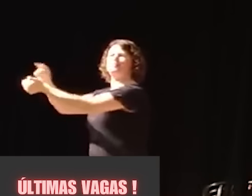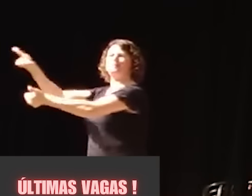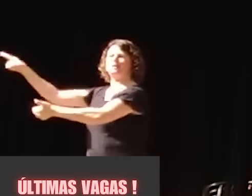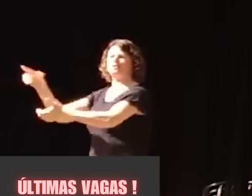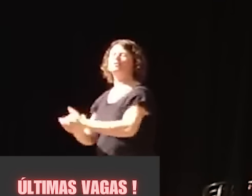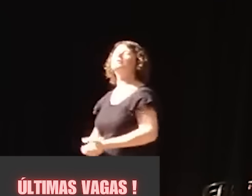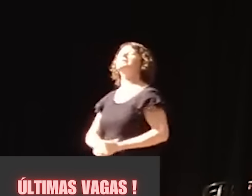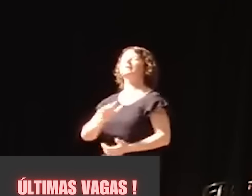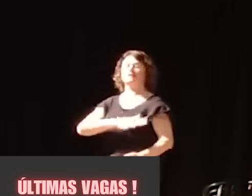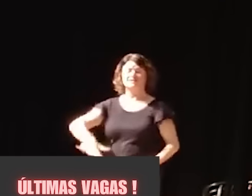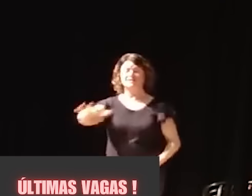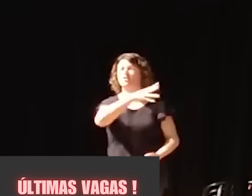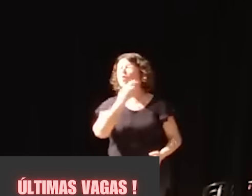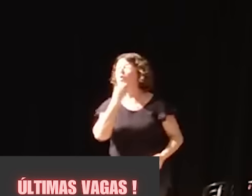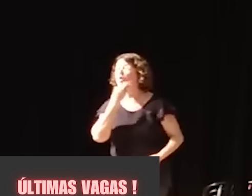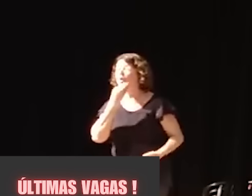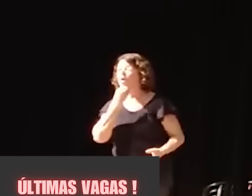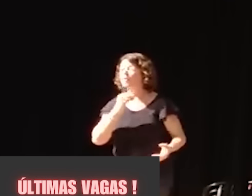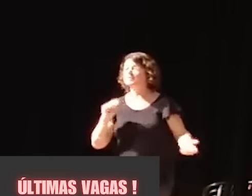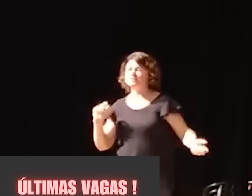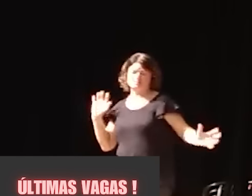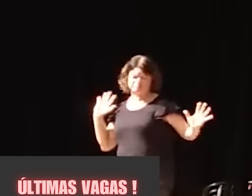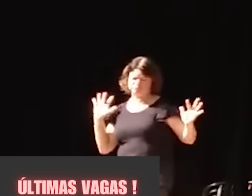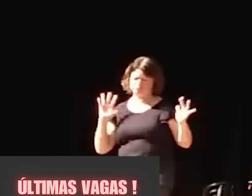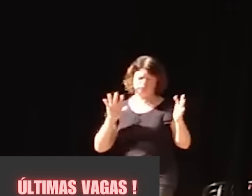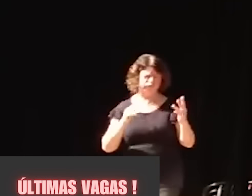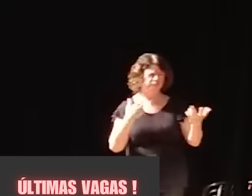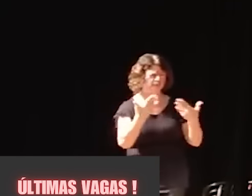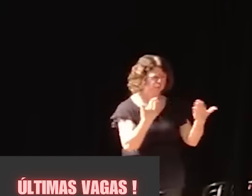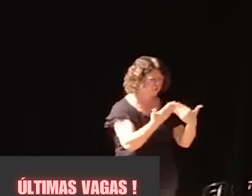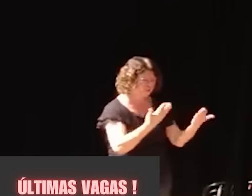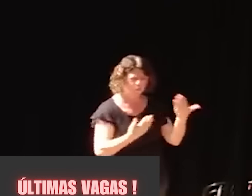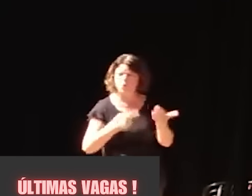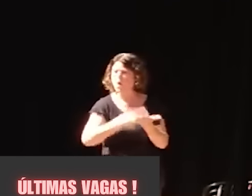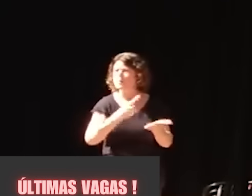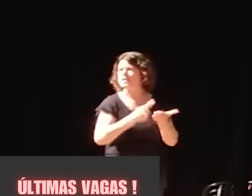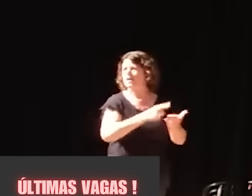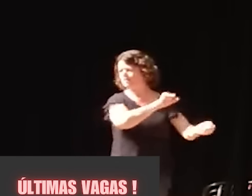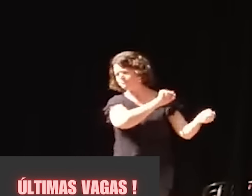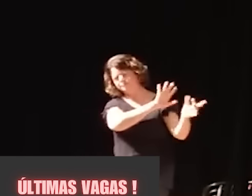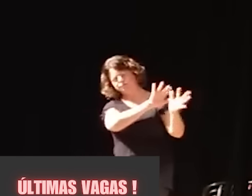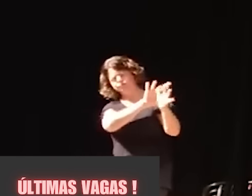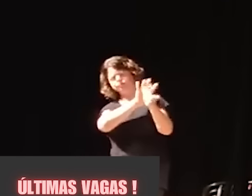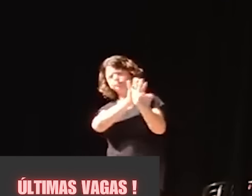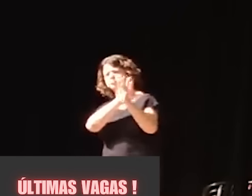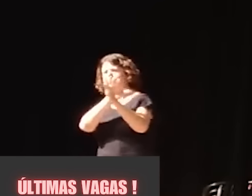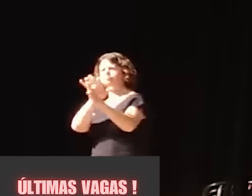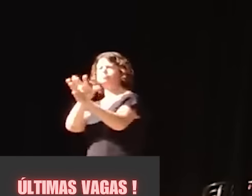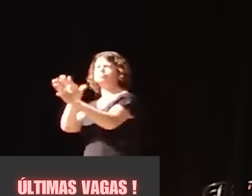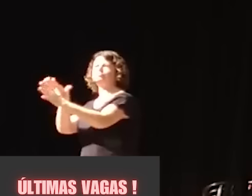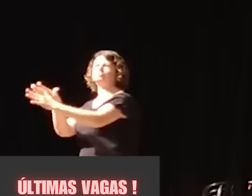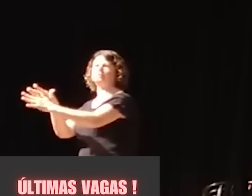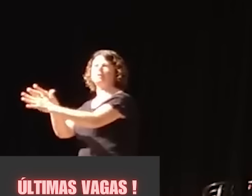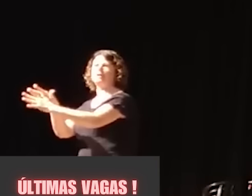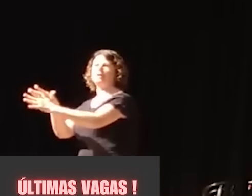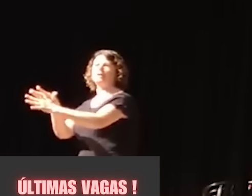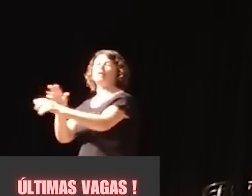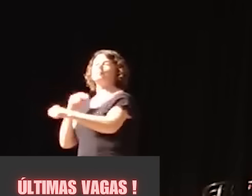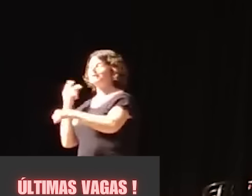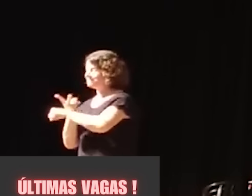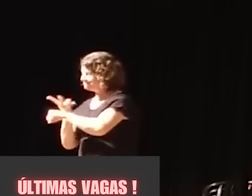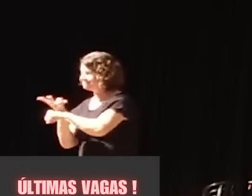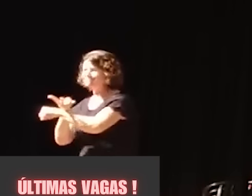cidade e e que estava queimada a fogo e as suas mulheres seus filhos e suas filhas tinham sido levados cativos então